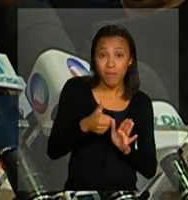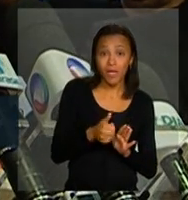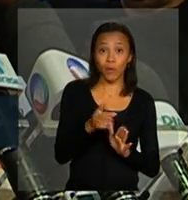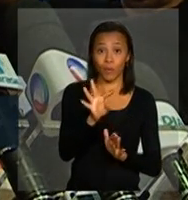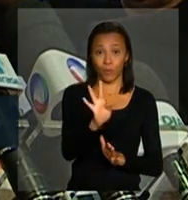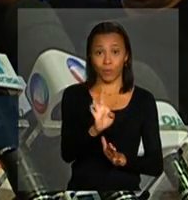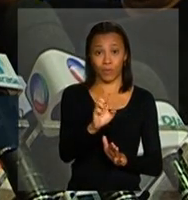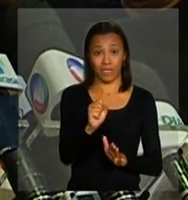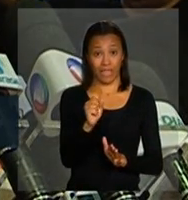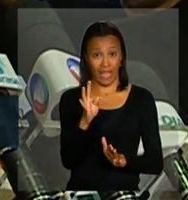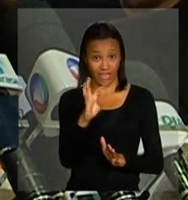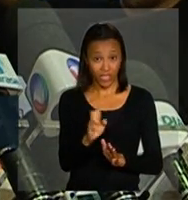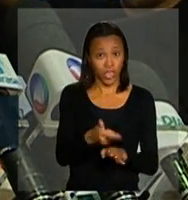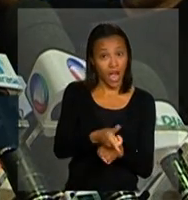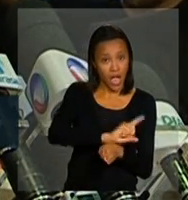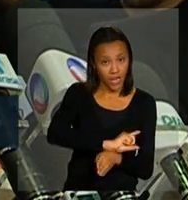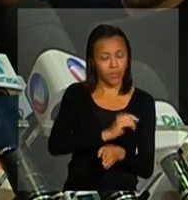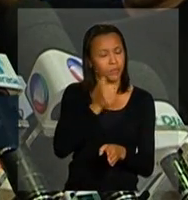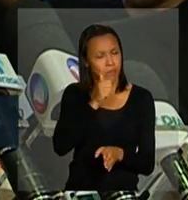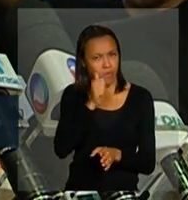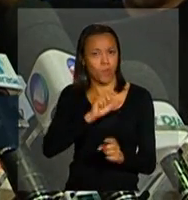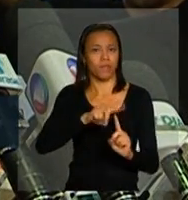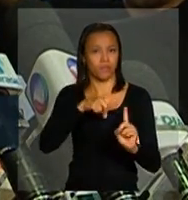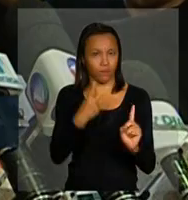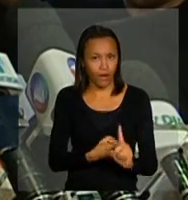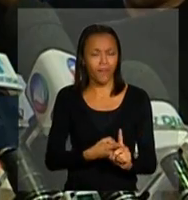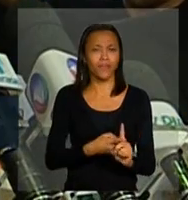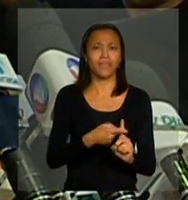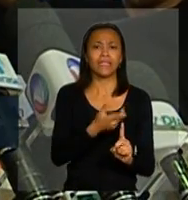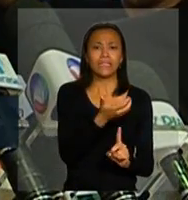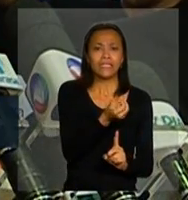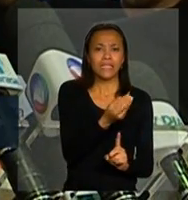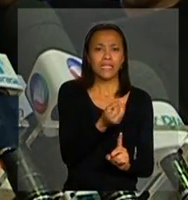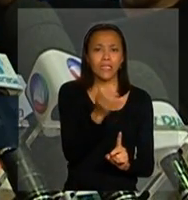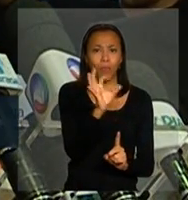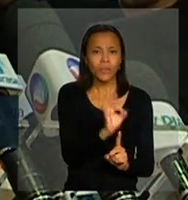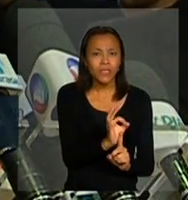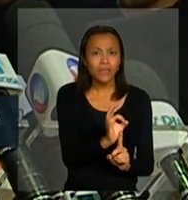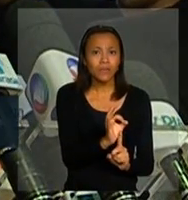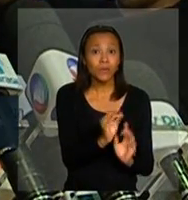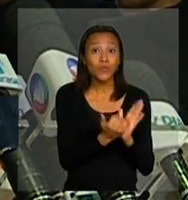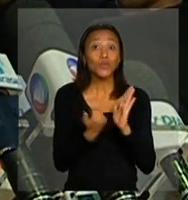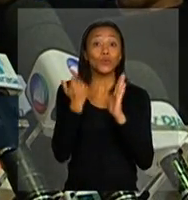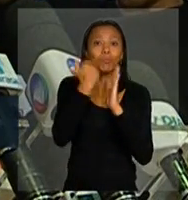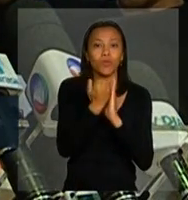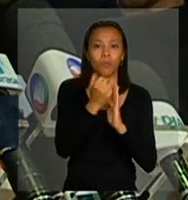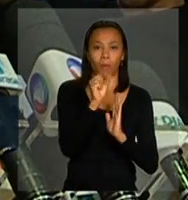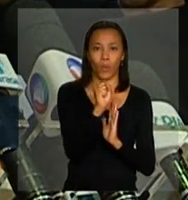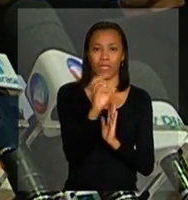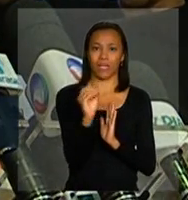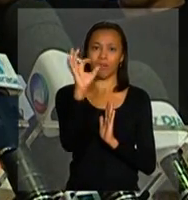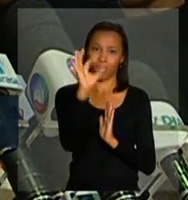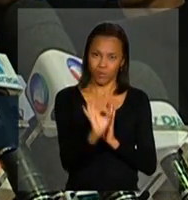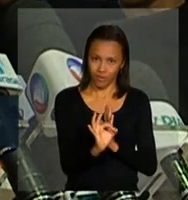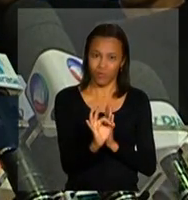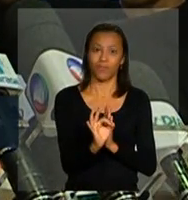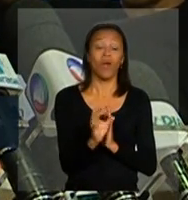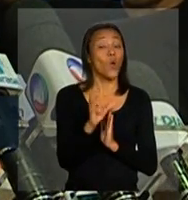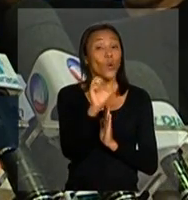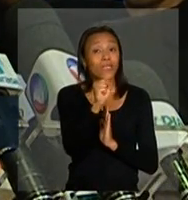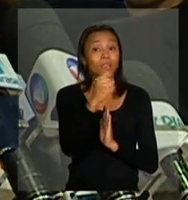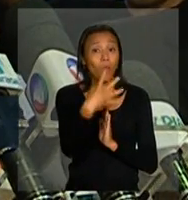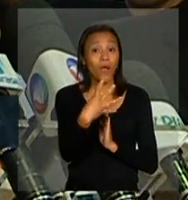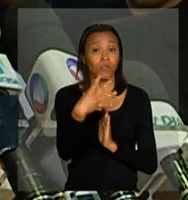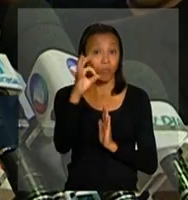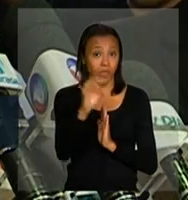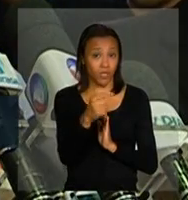precoce. Por exemplo, entre as gestantes, saiu de 60% a mais de 80%, chegou a 84% no ano de